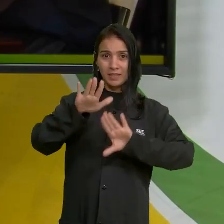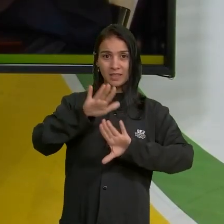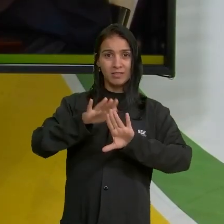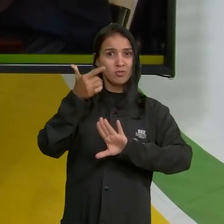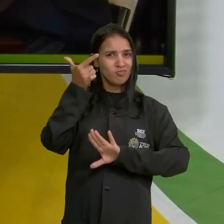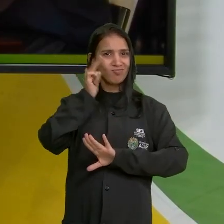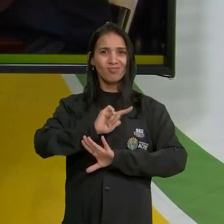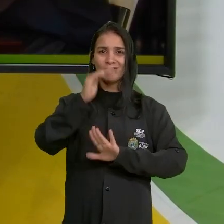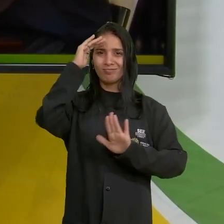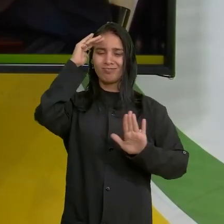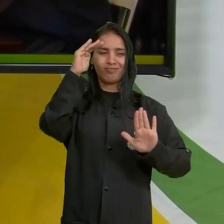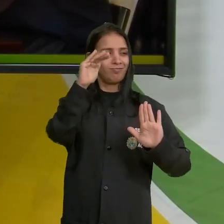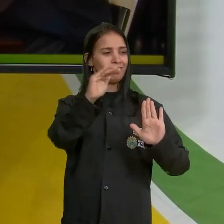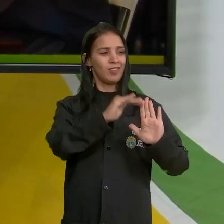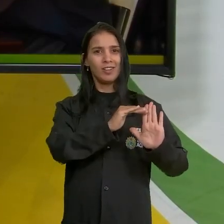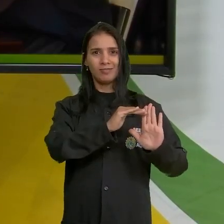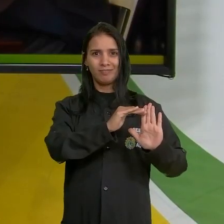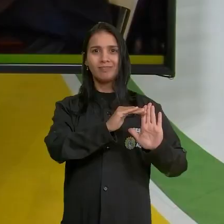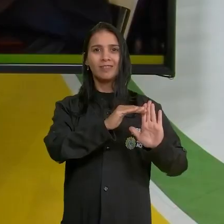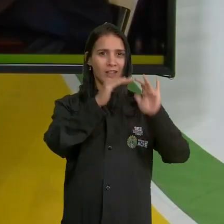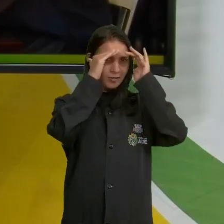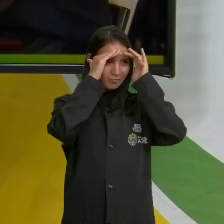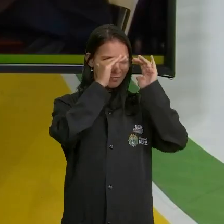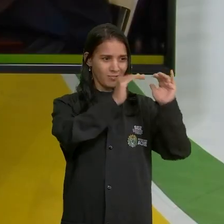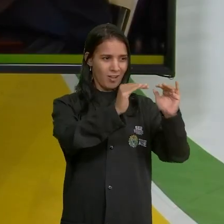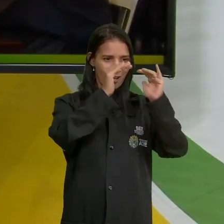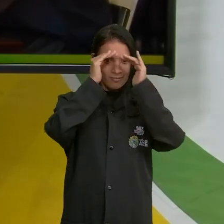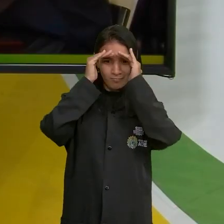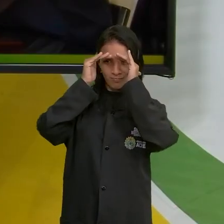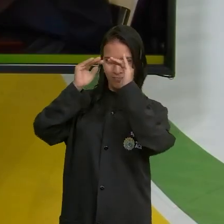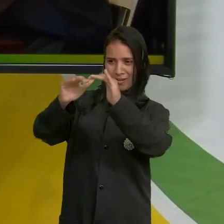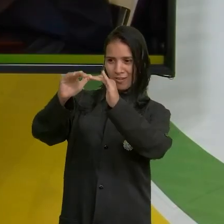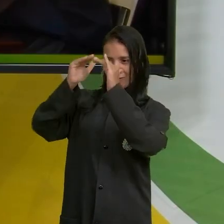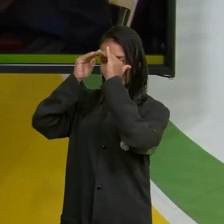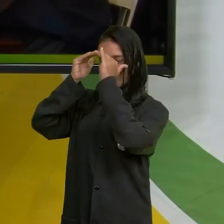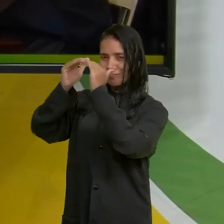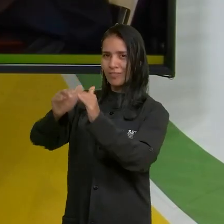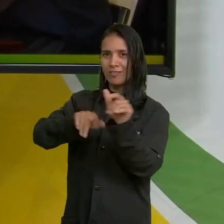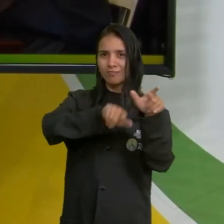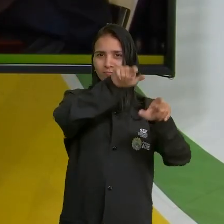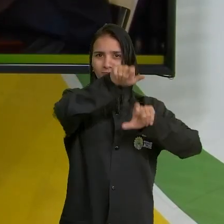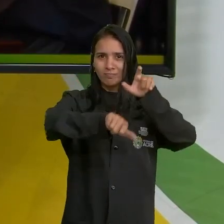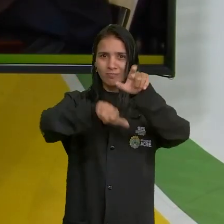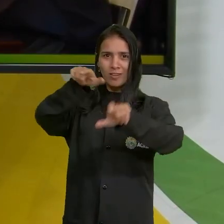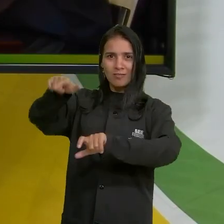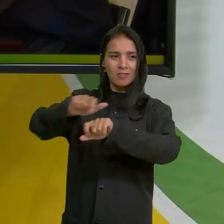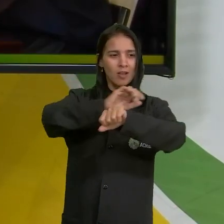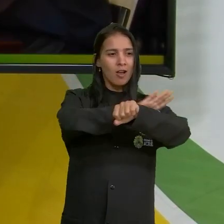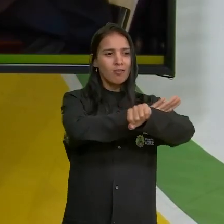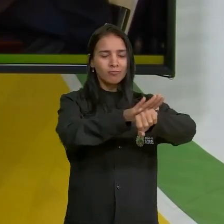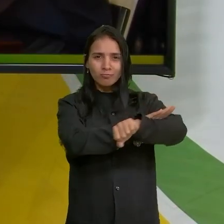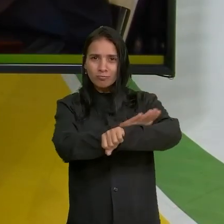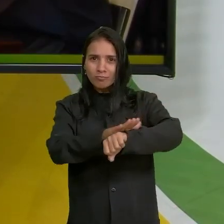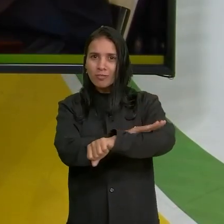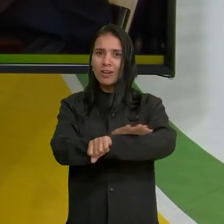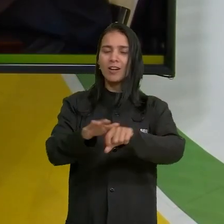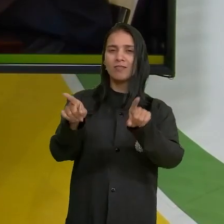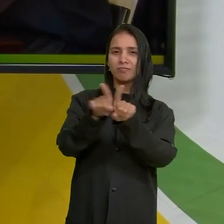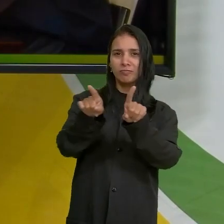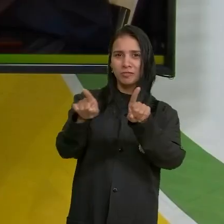respeitar as diferenças raciais, as diferenças de gênero, as